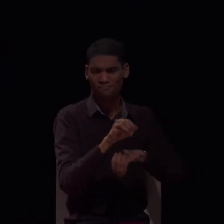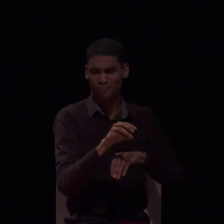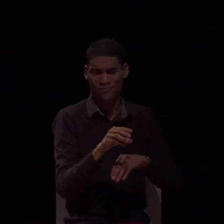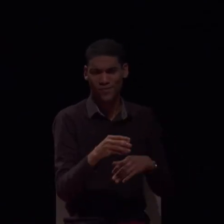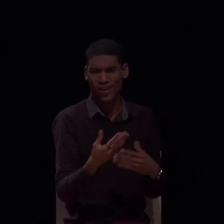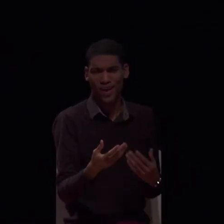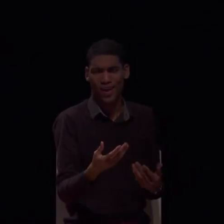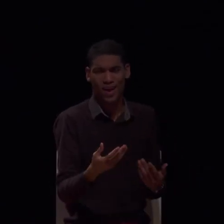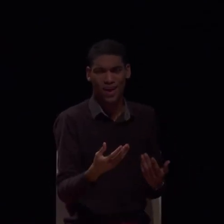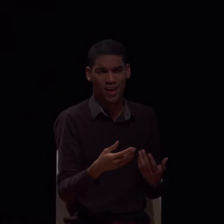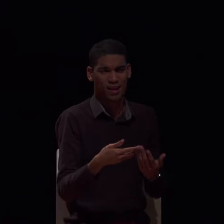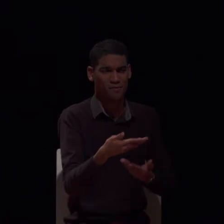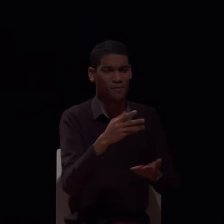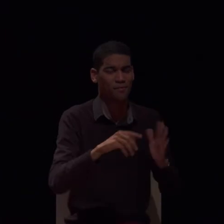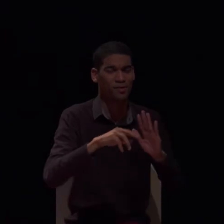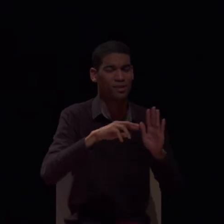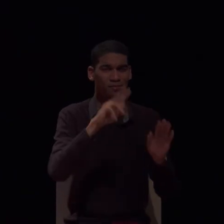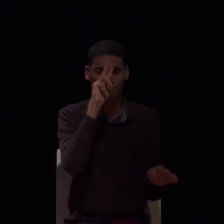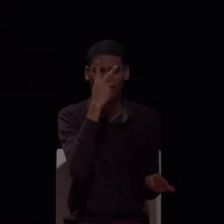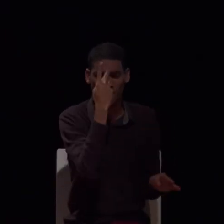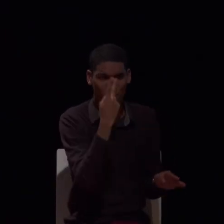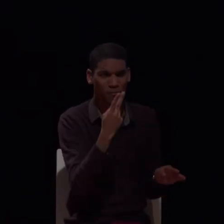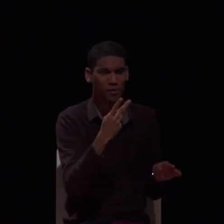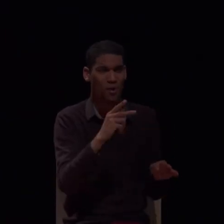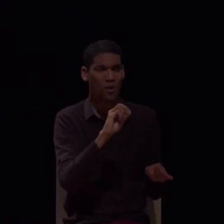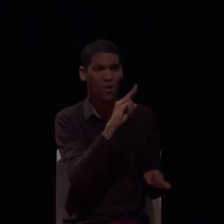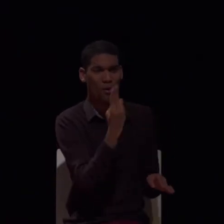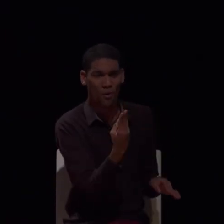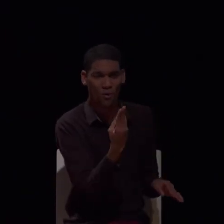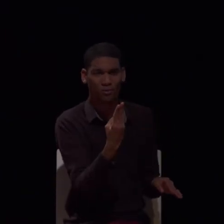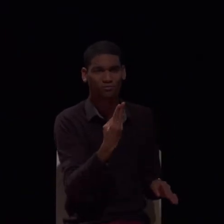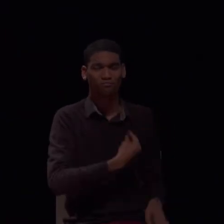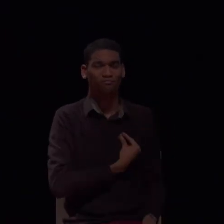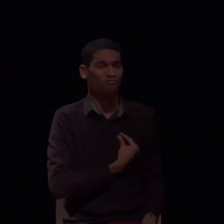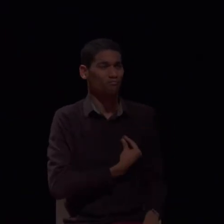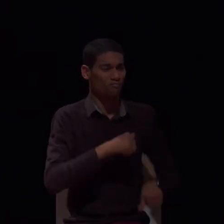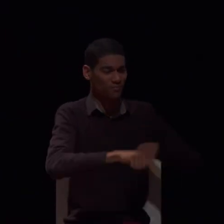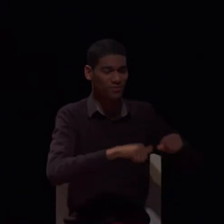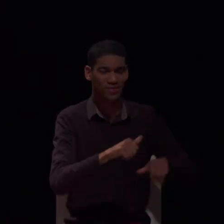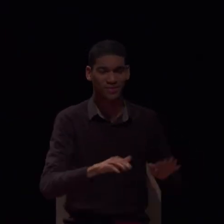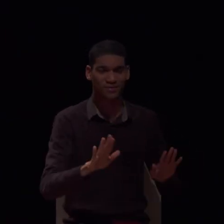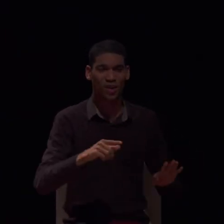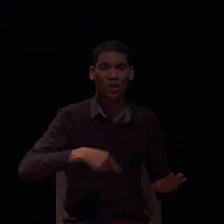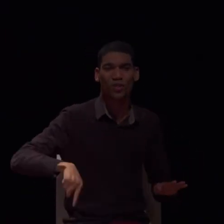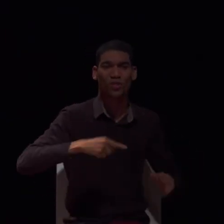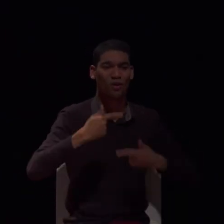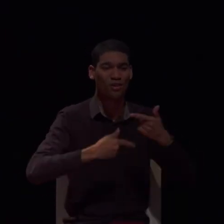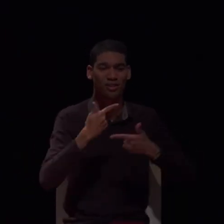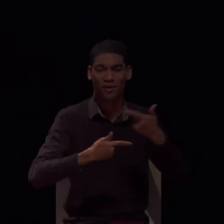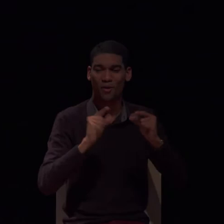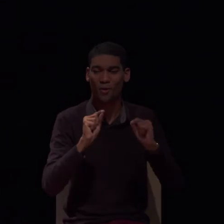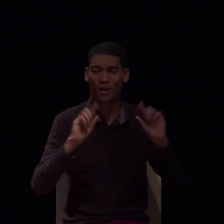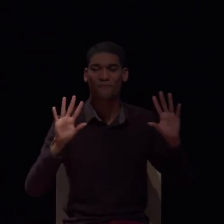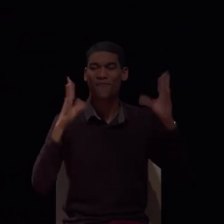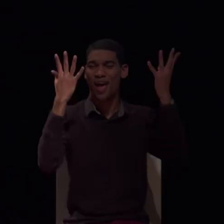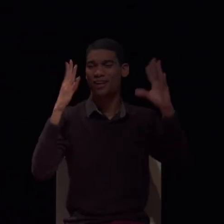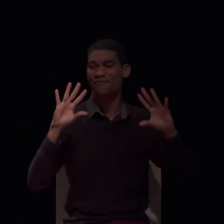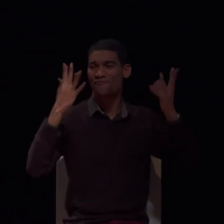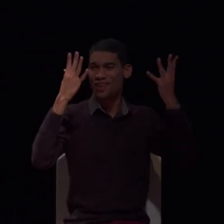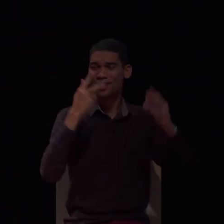a professora o professor em relação a essa religiosidade a gente também trabalhou com festas as festas